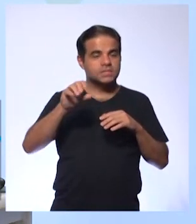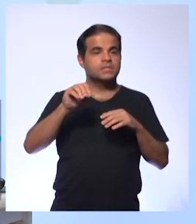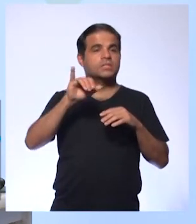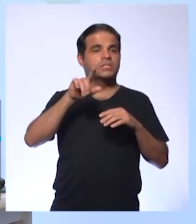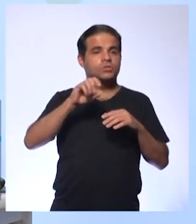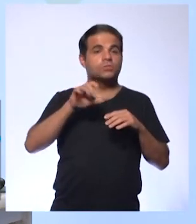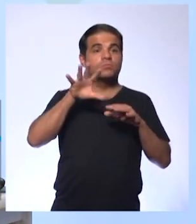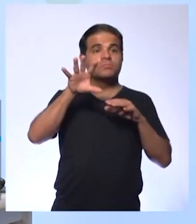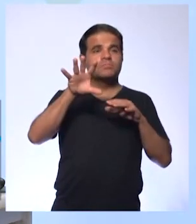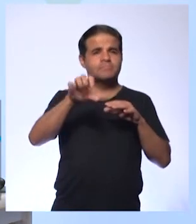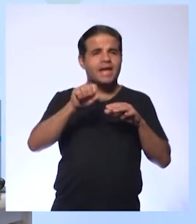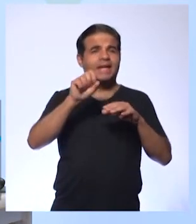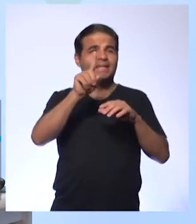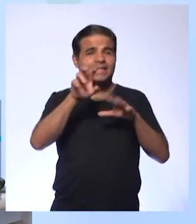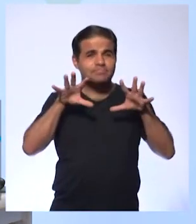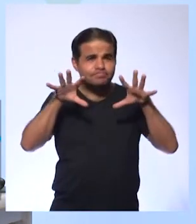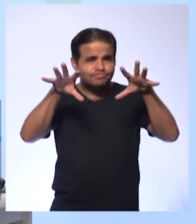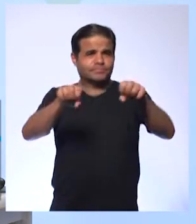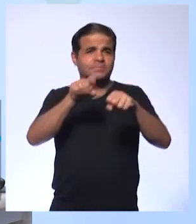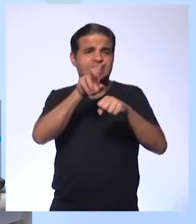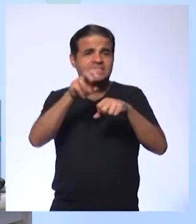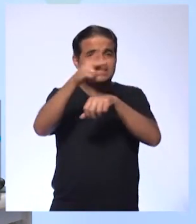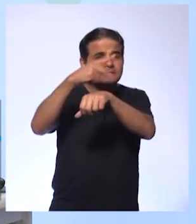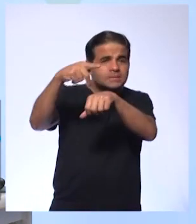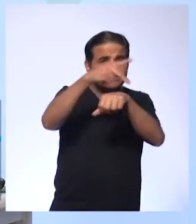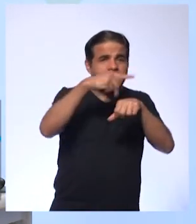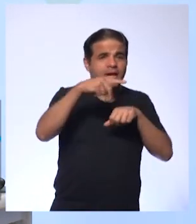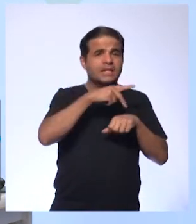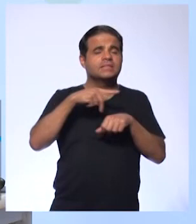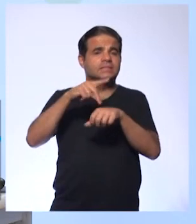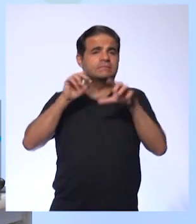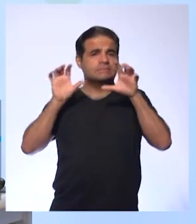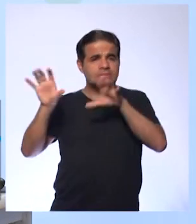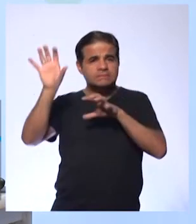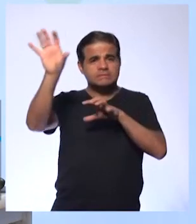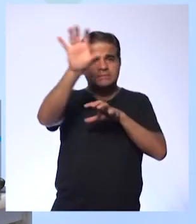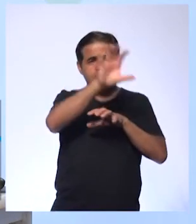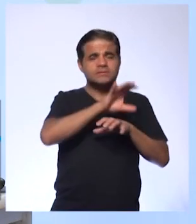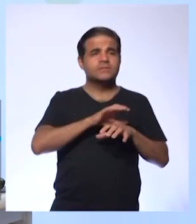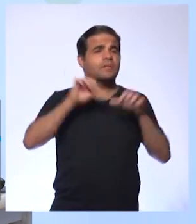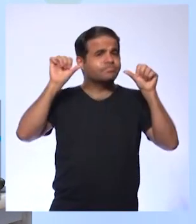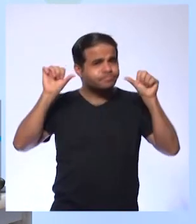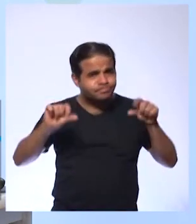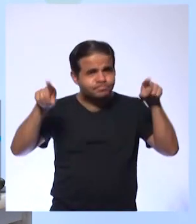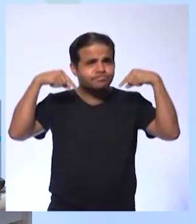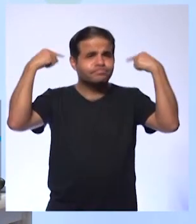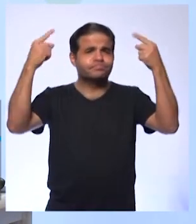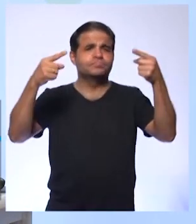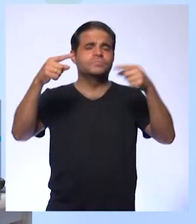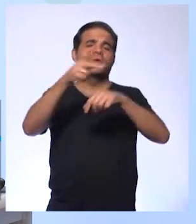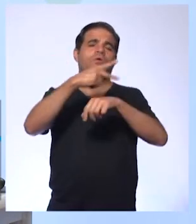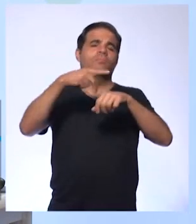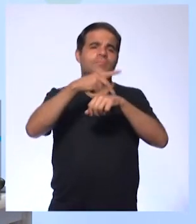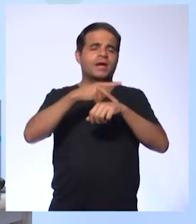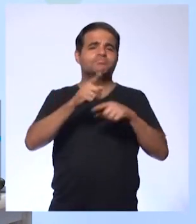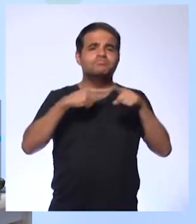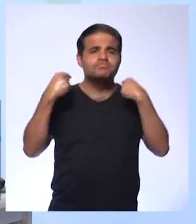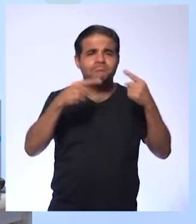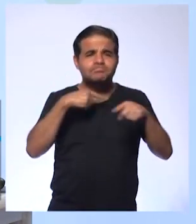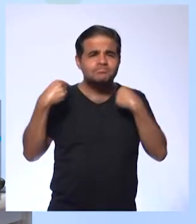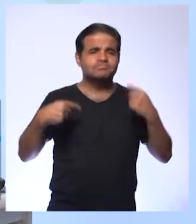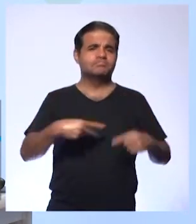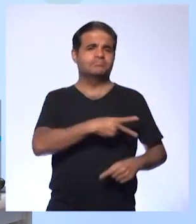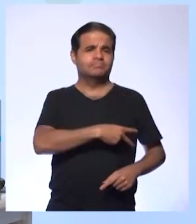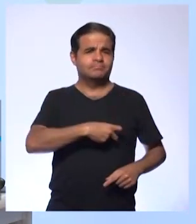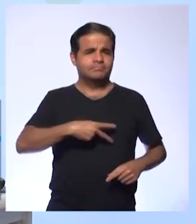pega 14, 15 países, pega 3 continentes, né, mas a maior morte foi na Indonésia, que morreram mais